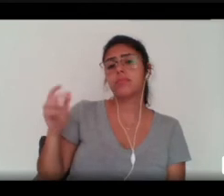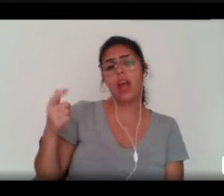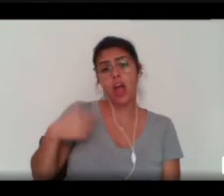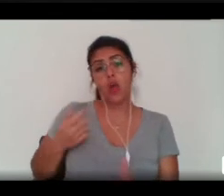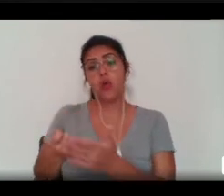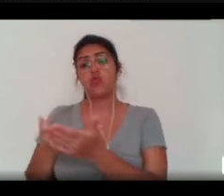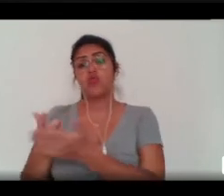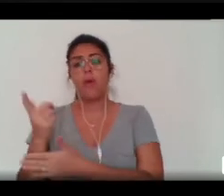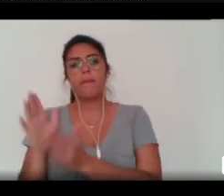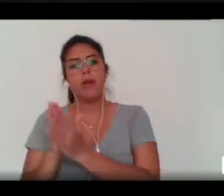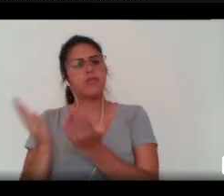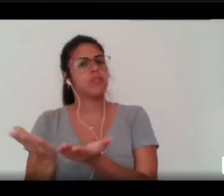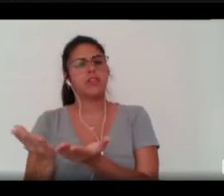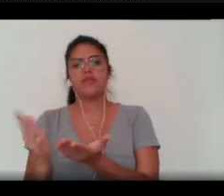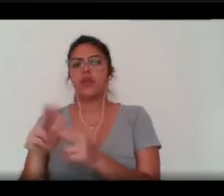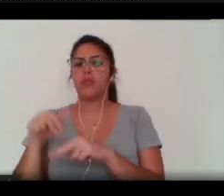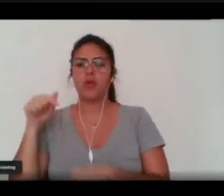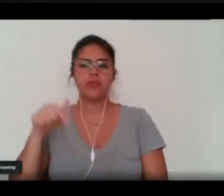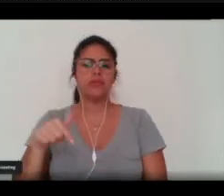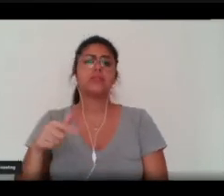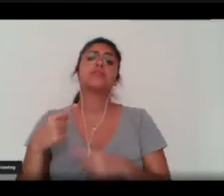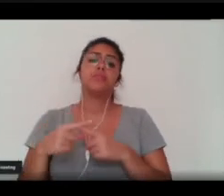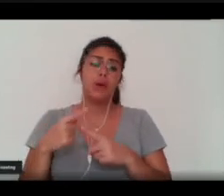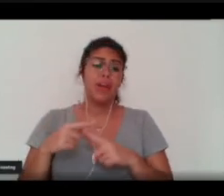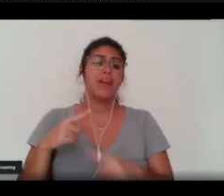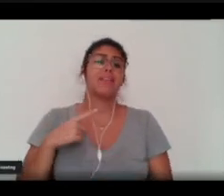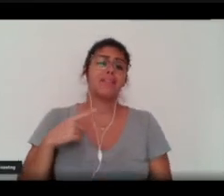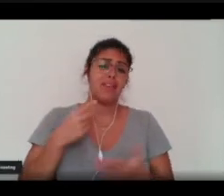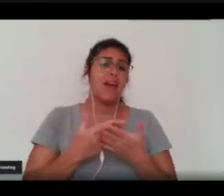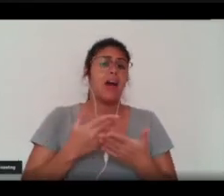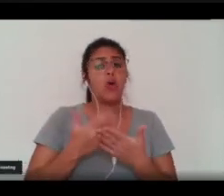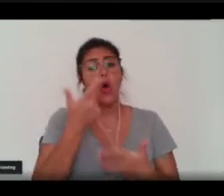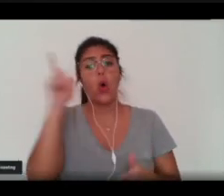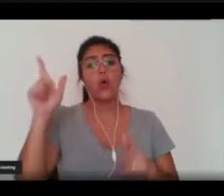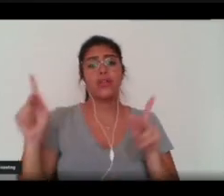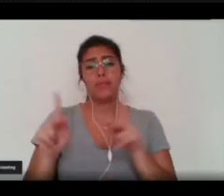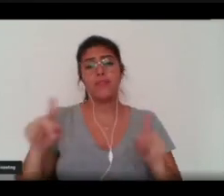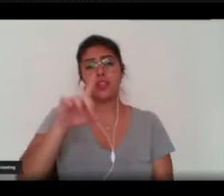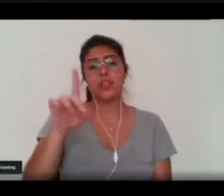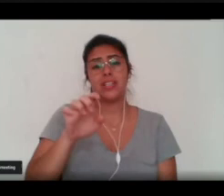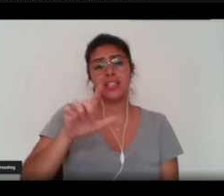sua aula, na aula da Zélia também. Eu consigo acompanhar uma boa parte da aula.